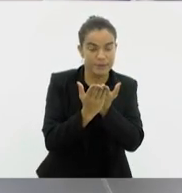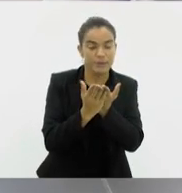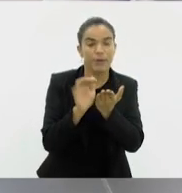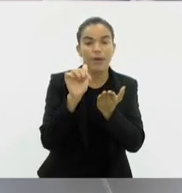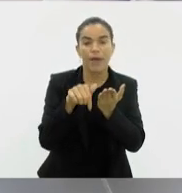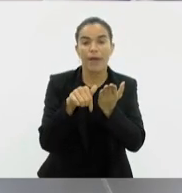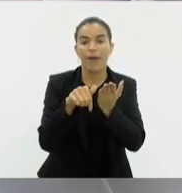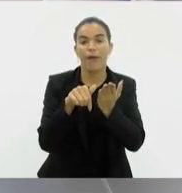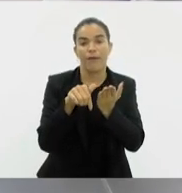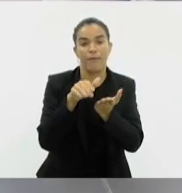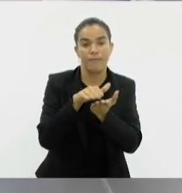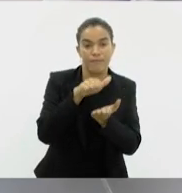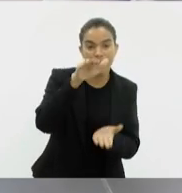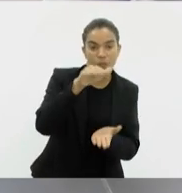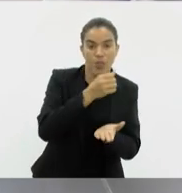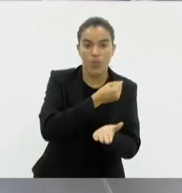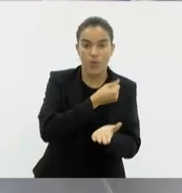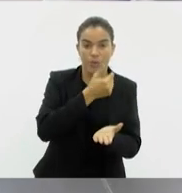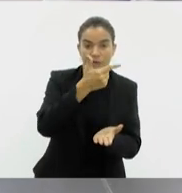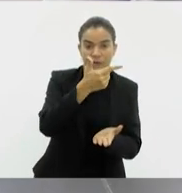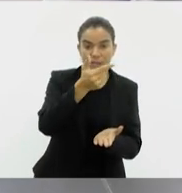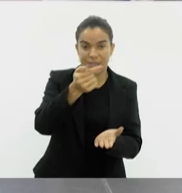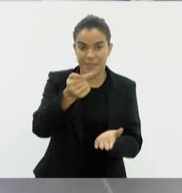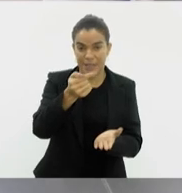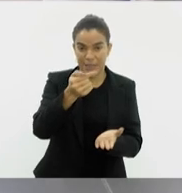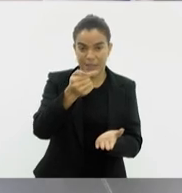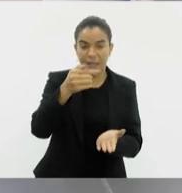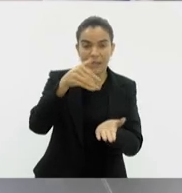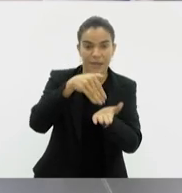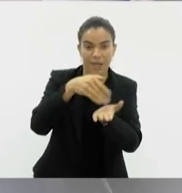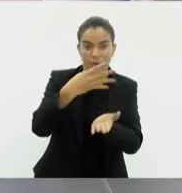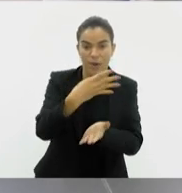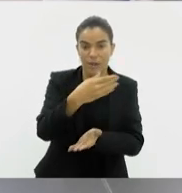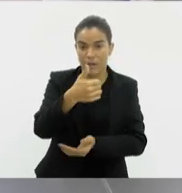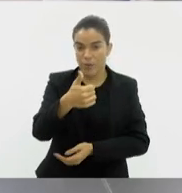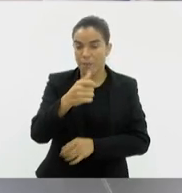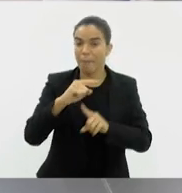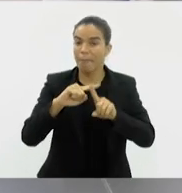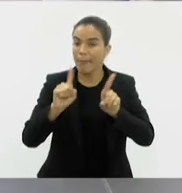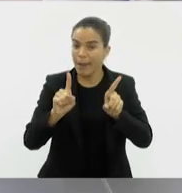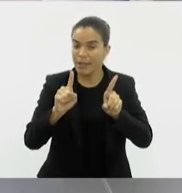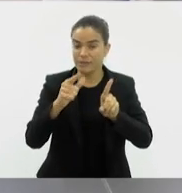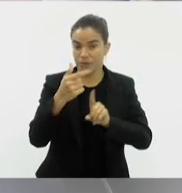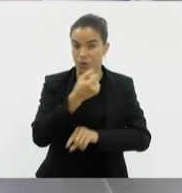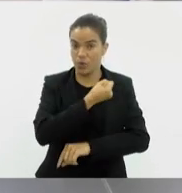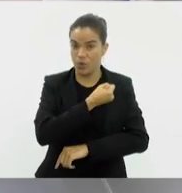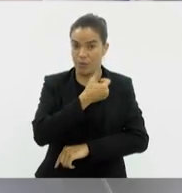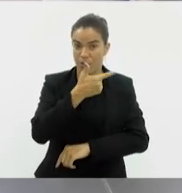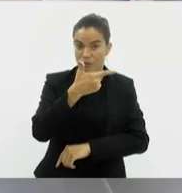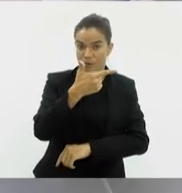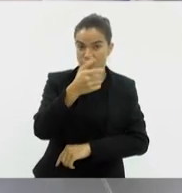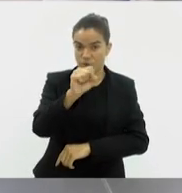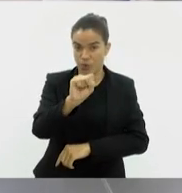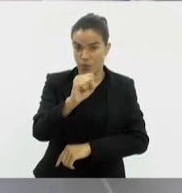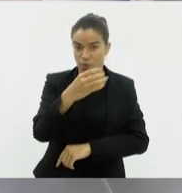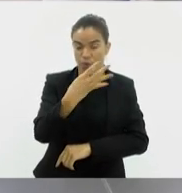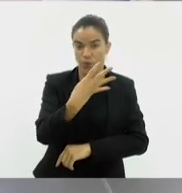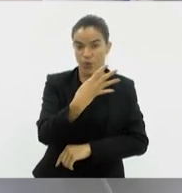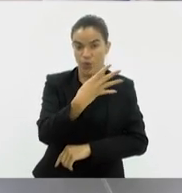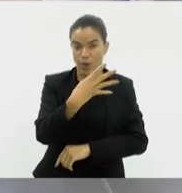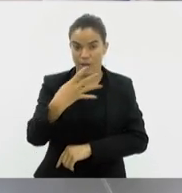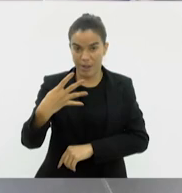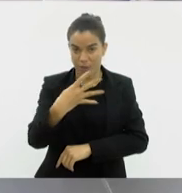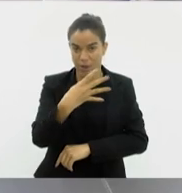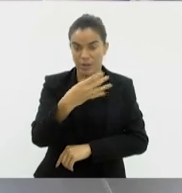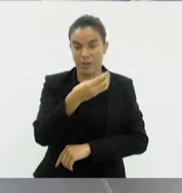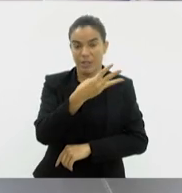o bloco do 27 ao 41, sendo que o 28, o 34 e o 36